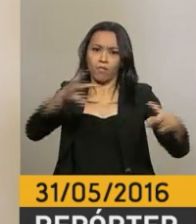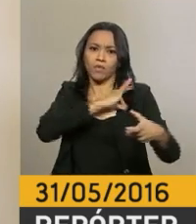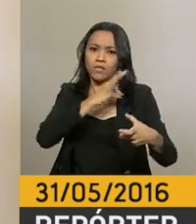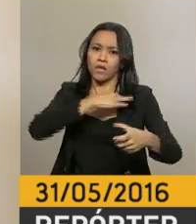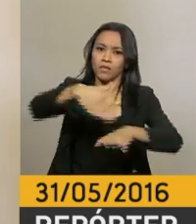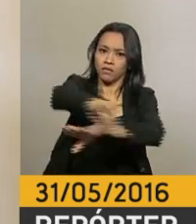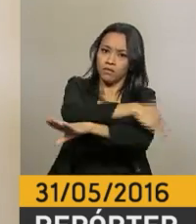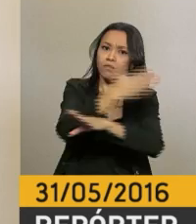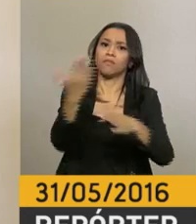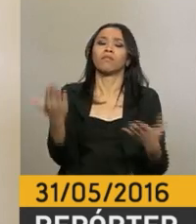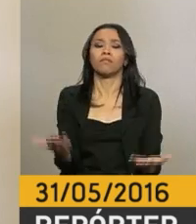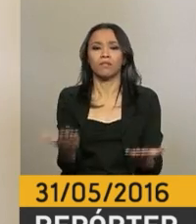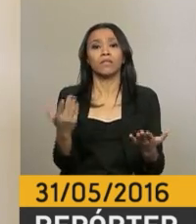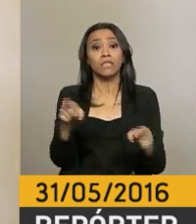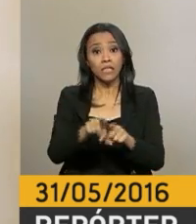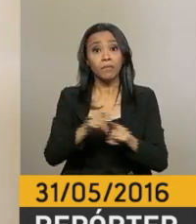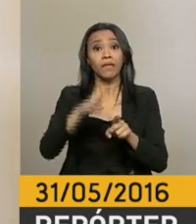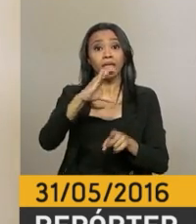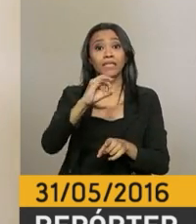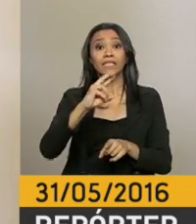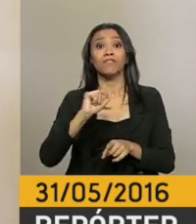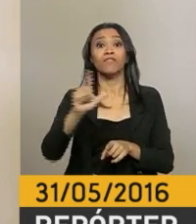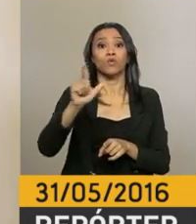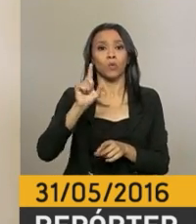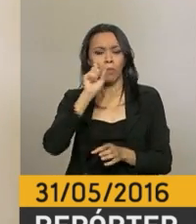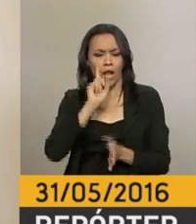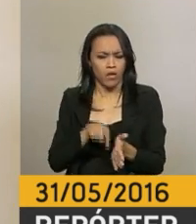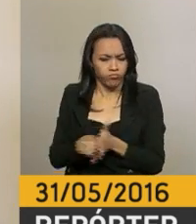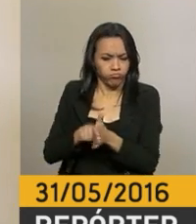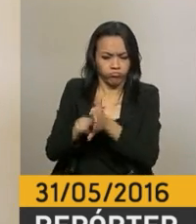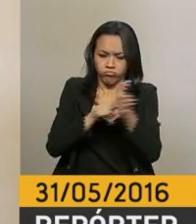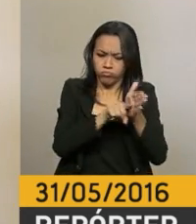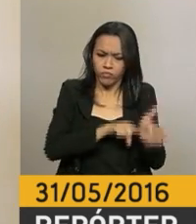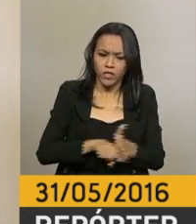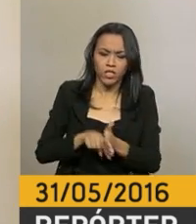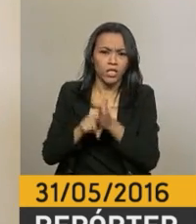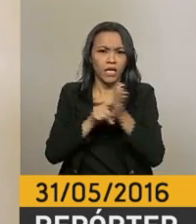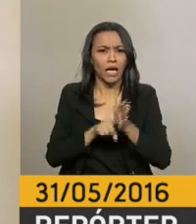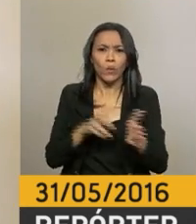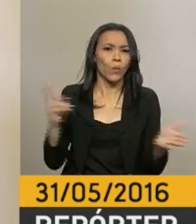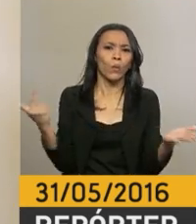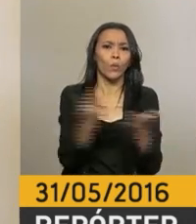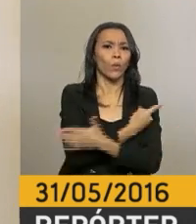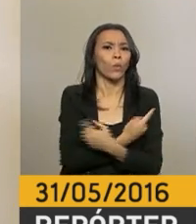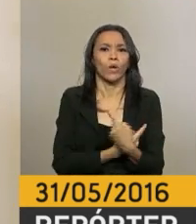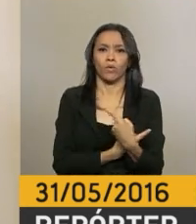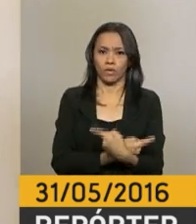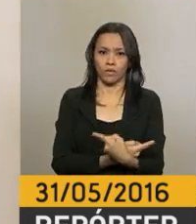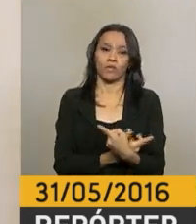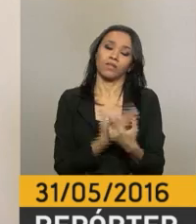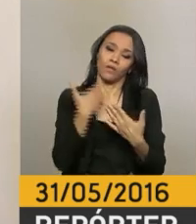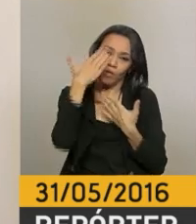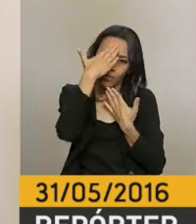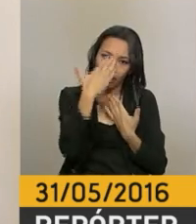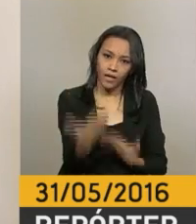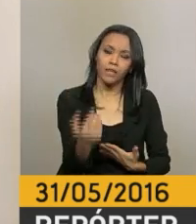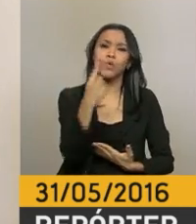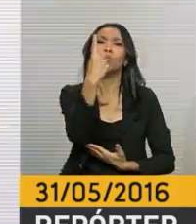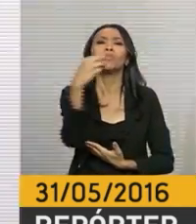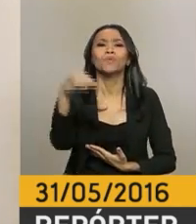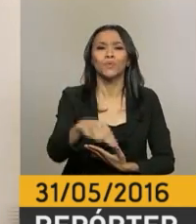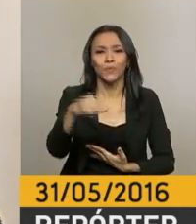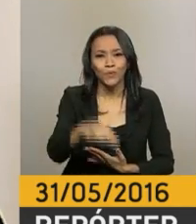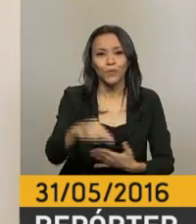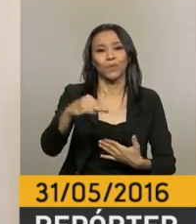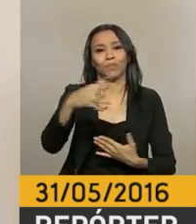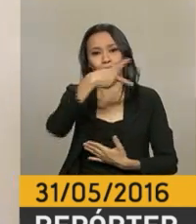mais policiais civis para investigar especificamente esses crimes. Muito obrigado, e um minuto só para